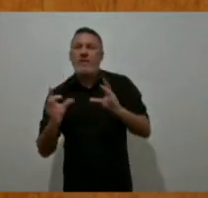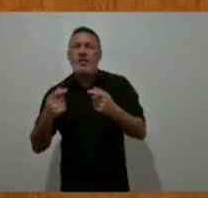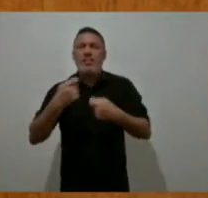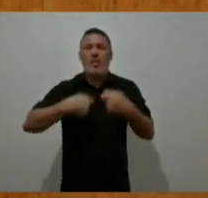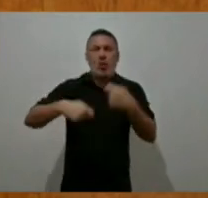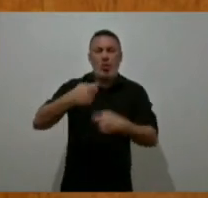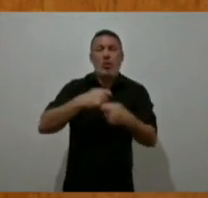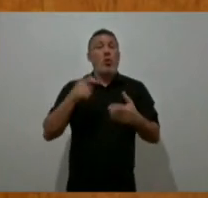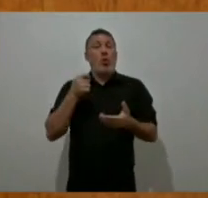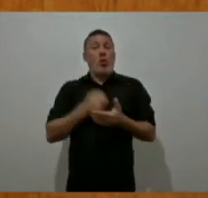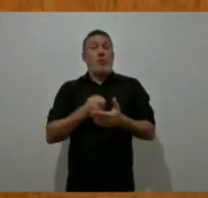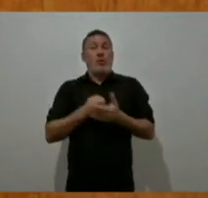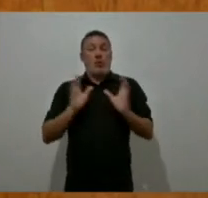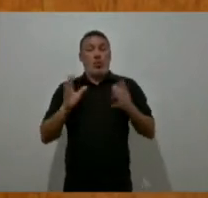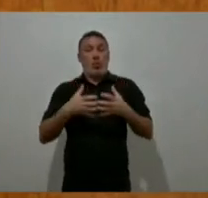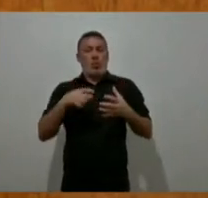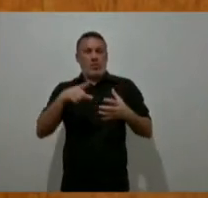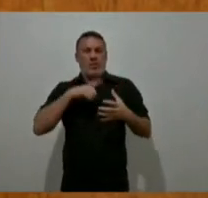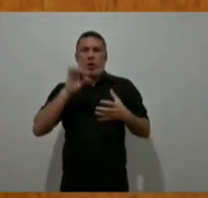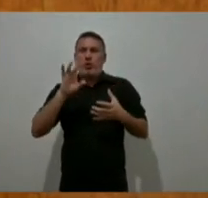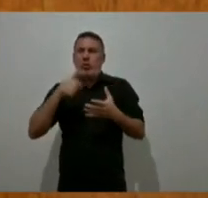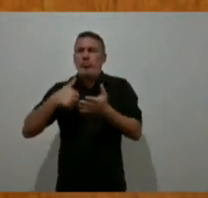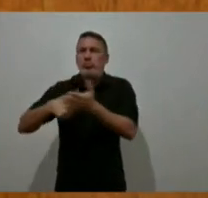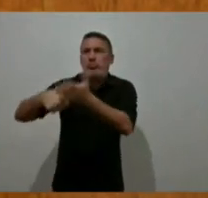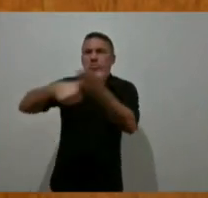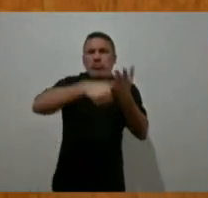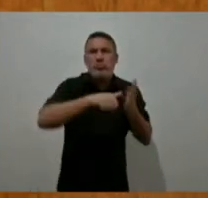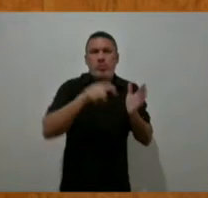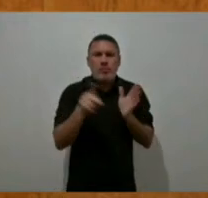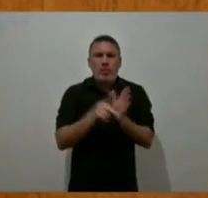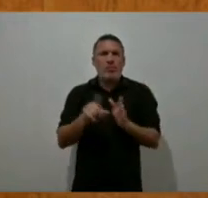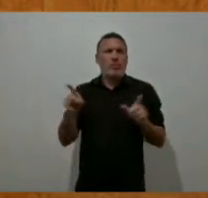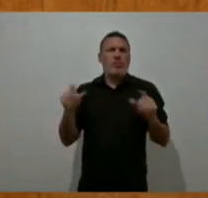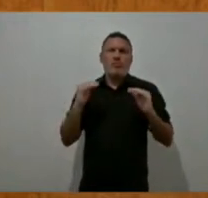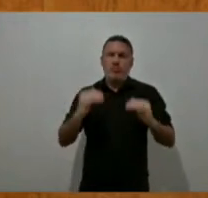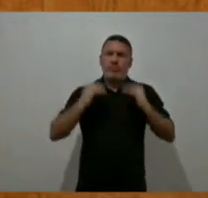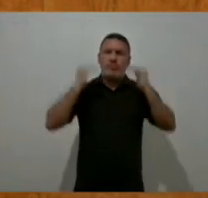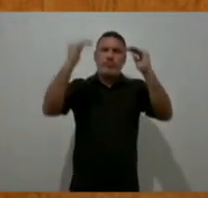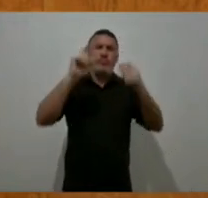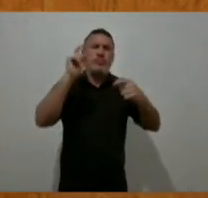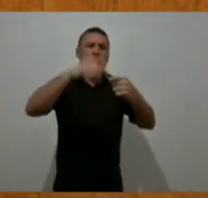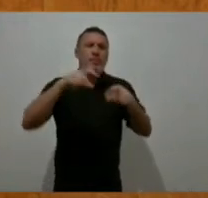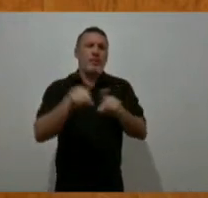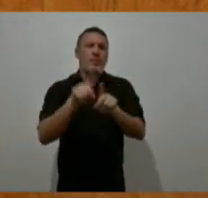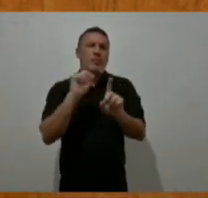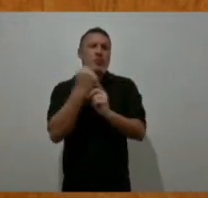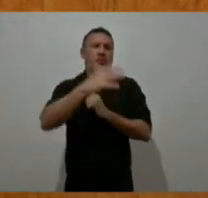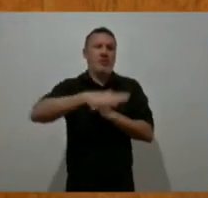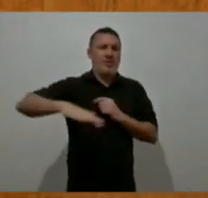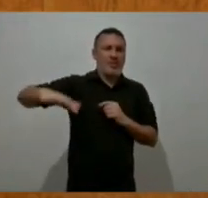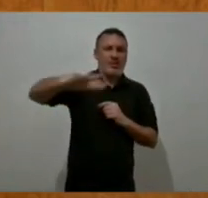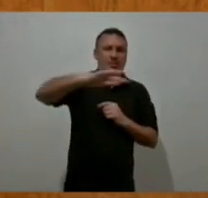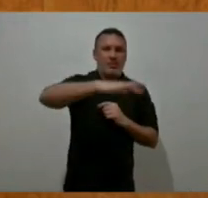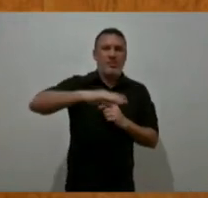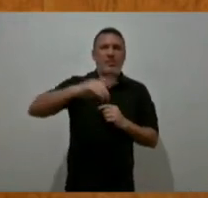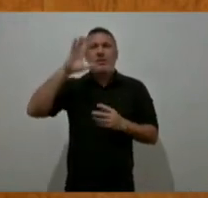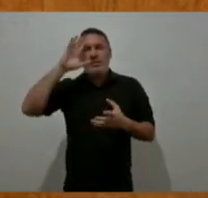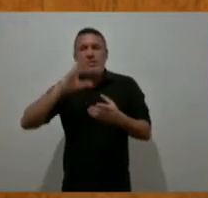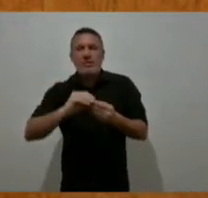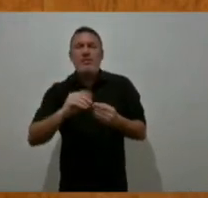com os associados do IBF, mas com a sociedade em geral, trazermos para os nossos debates as pautas que